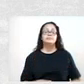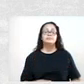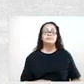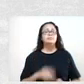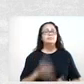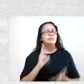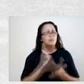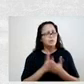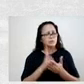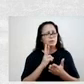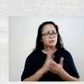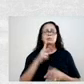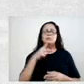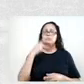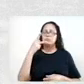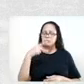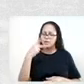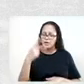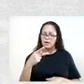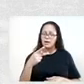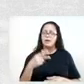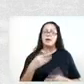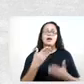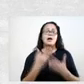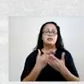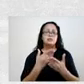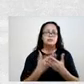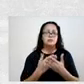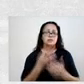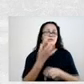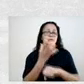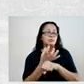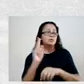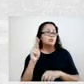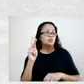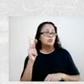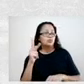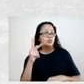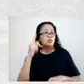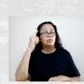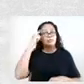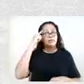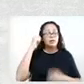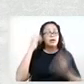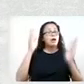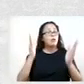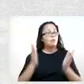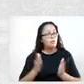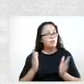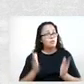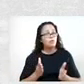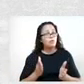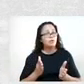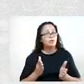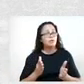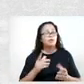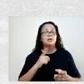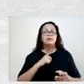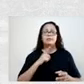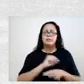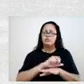Eu sempre vou reforçar para vocês, as aulas de história servem para pensarmos no agora, né? E nós temos